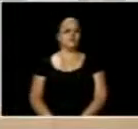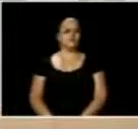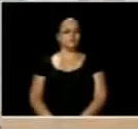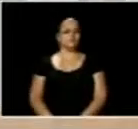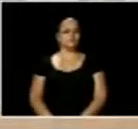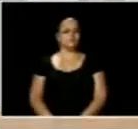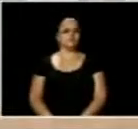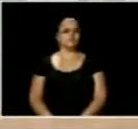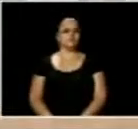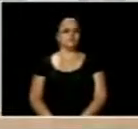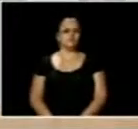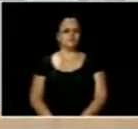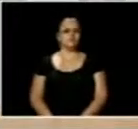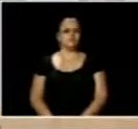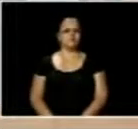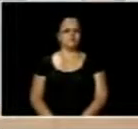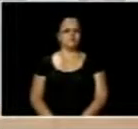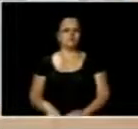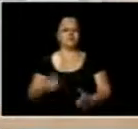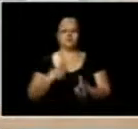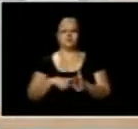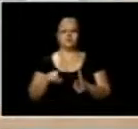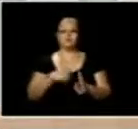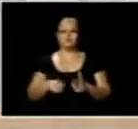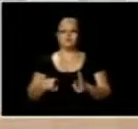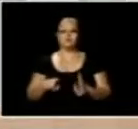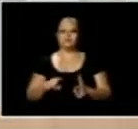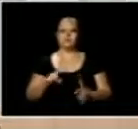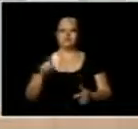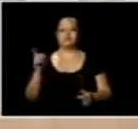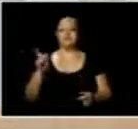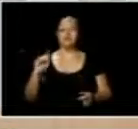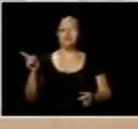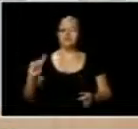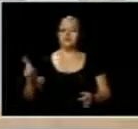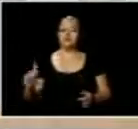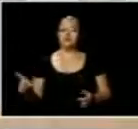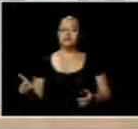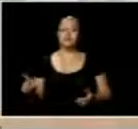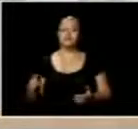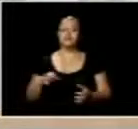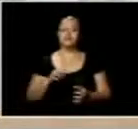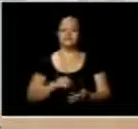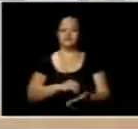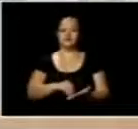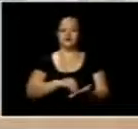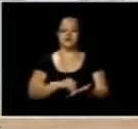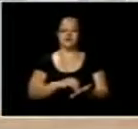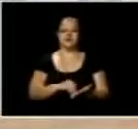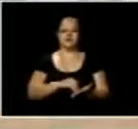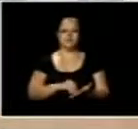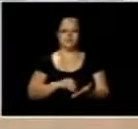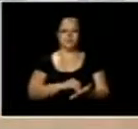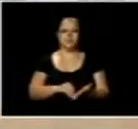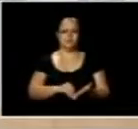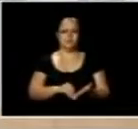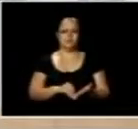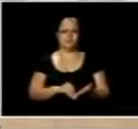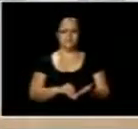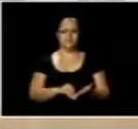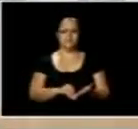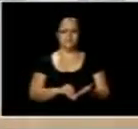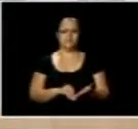o secretário, trocar de secretário, outro secretário. Realmente, seu Benedito, com toda a simplicidade que o senhor nos trouxe, mas com